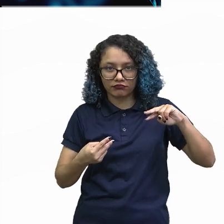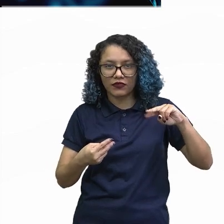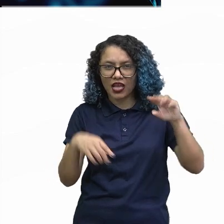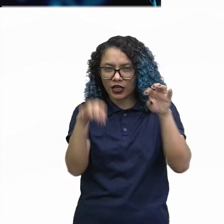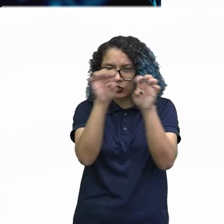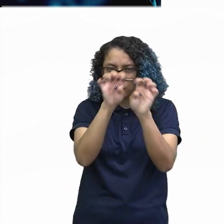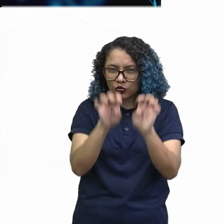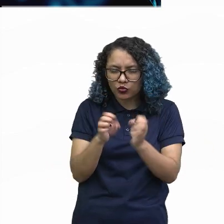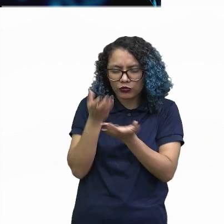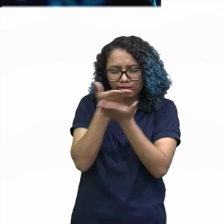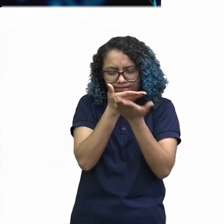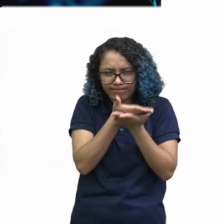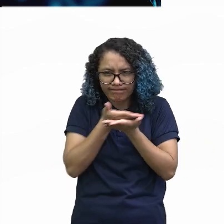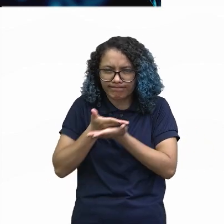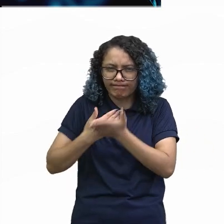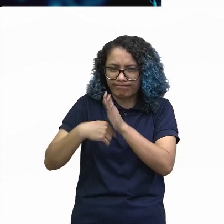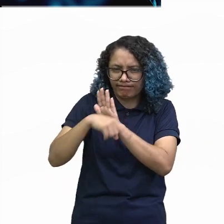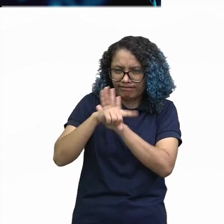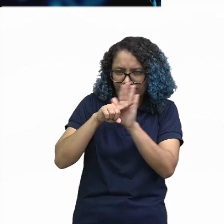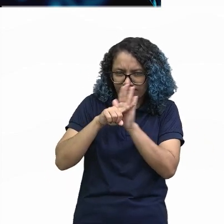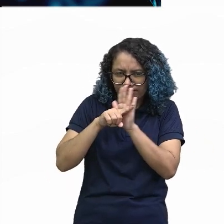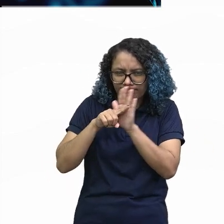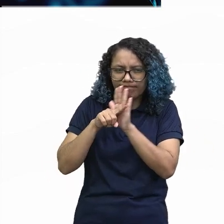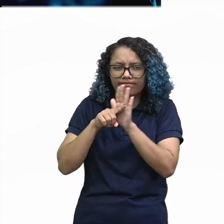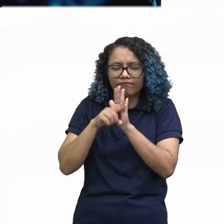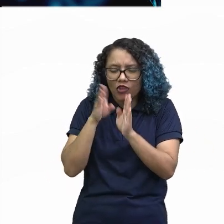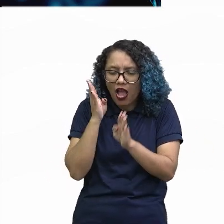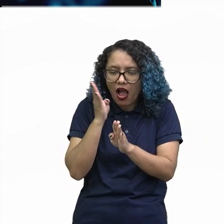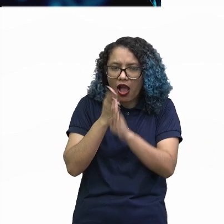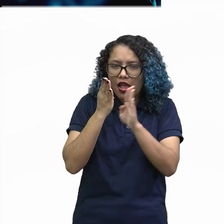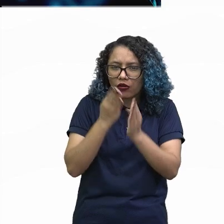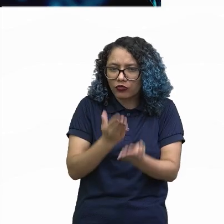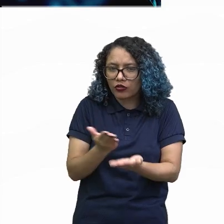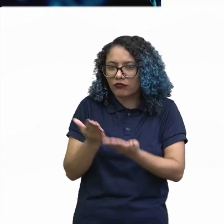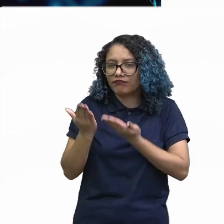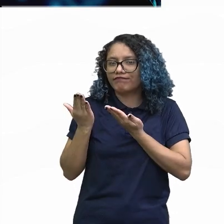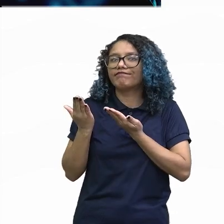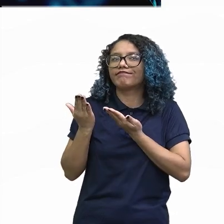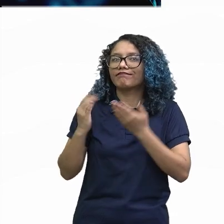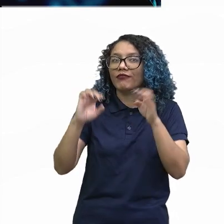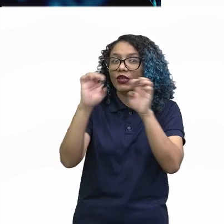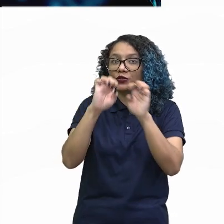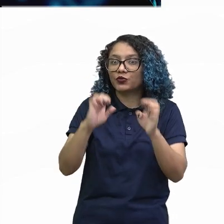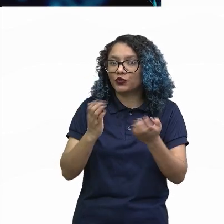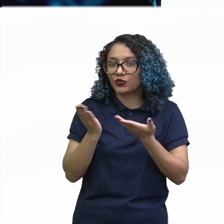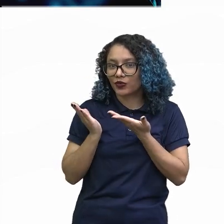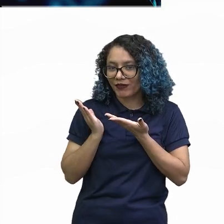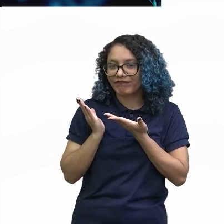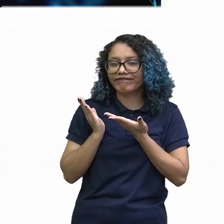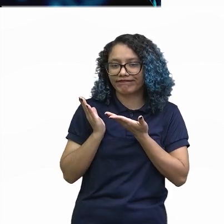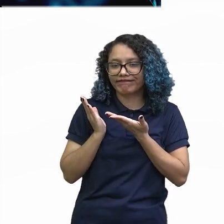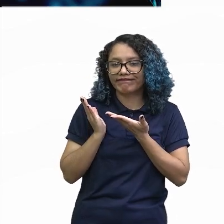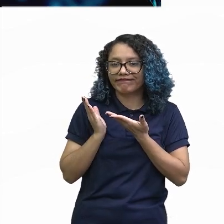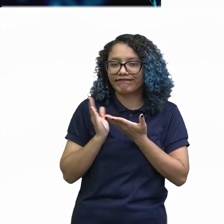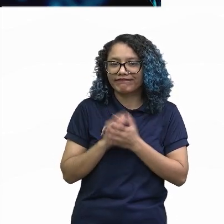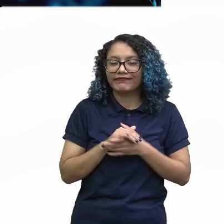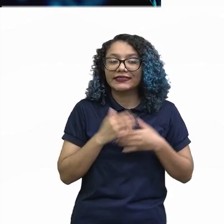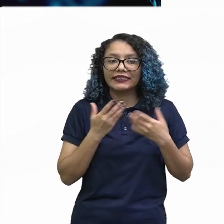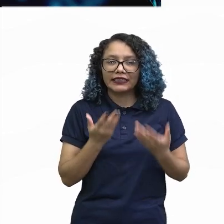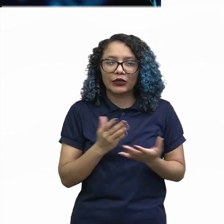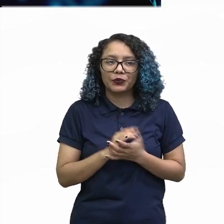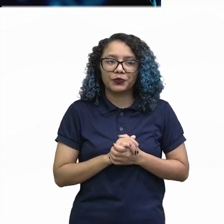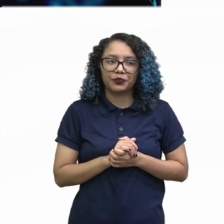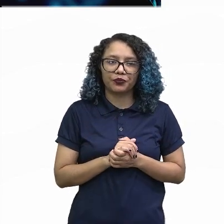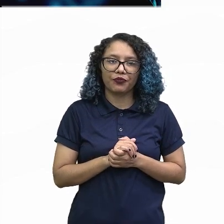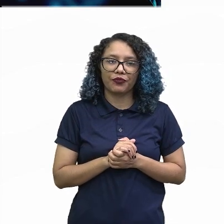vários estudos, observações, chegaram nessa estrutura que a gente observa ao lado, né? Então, o DNA, ele